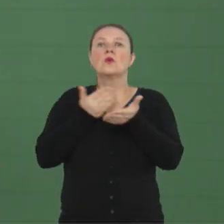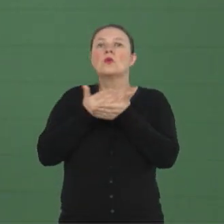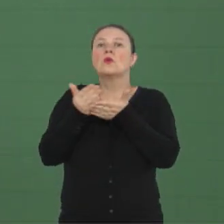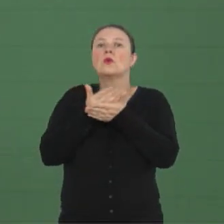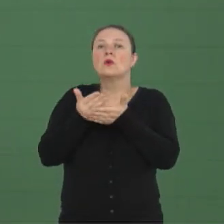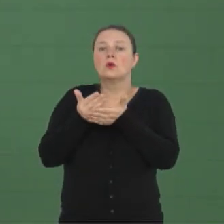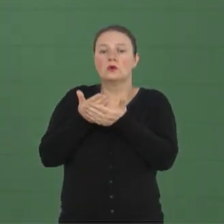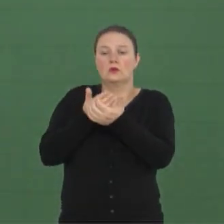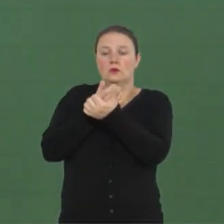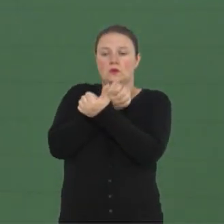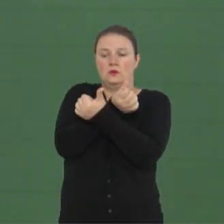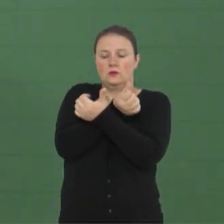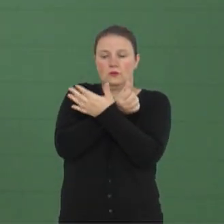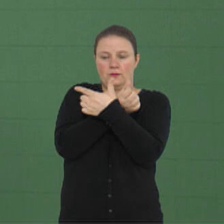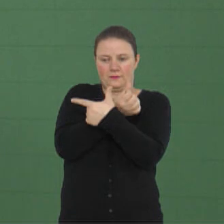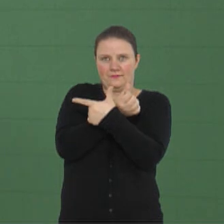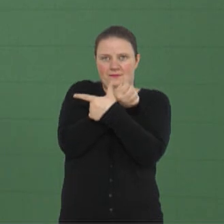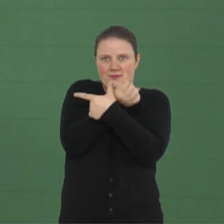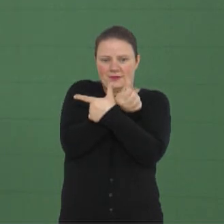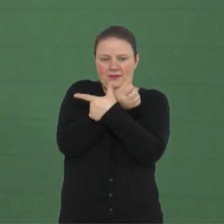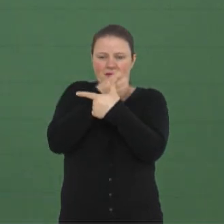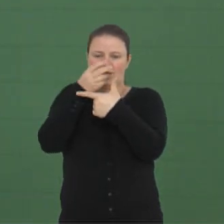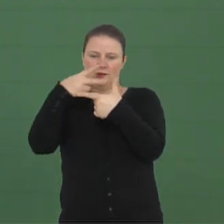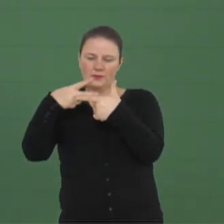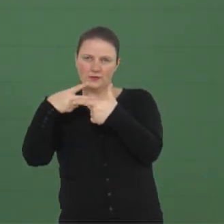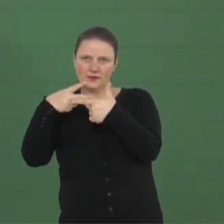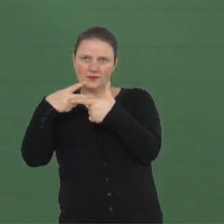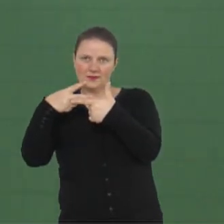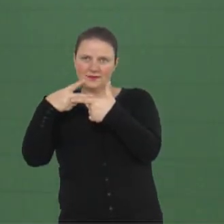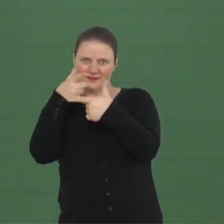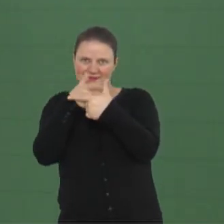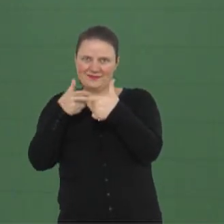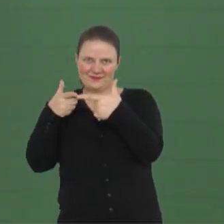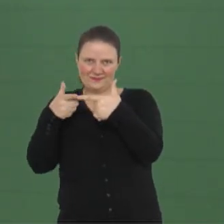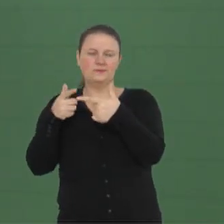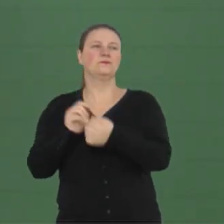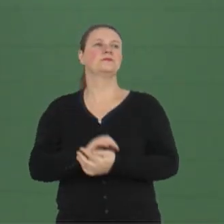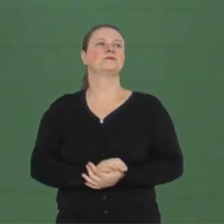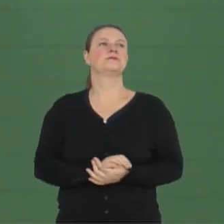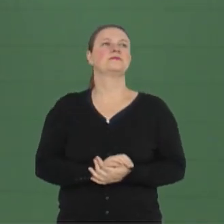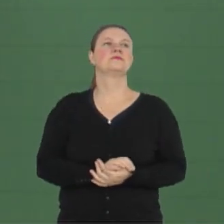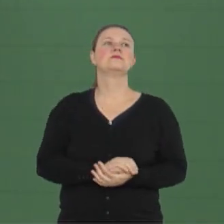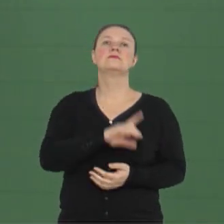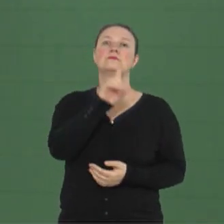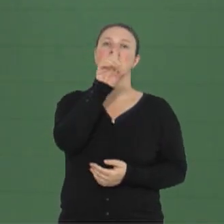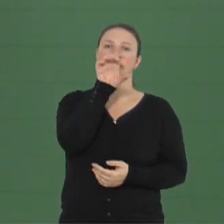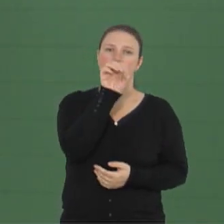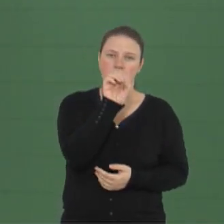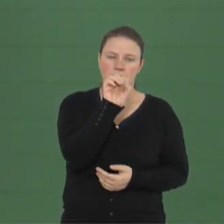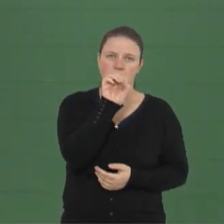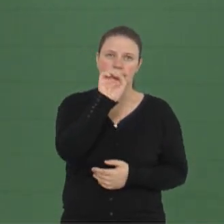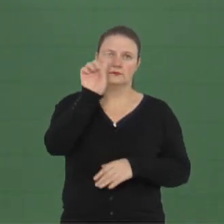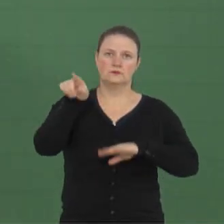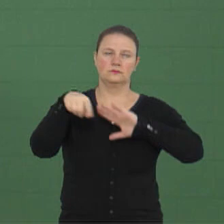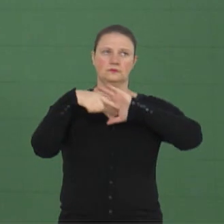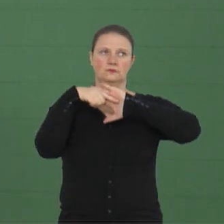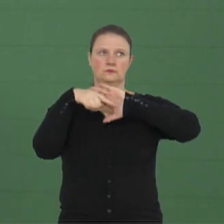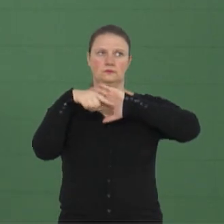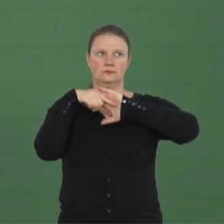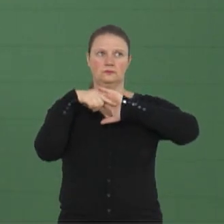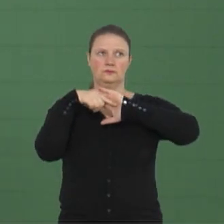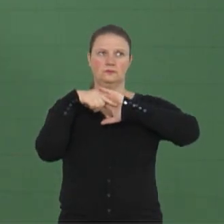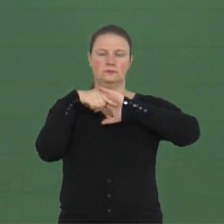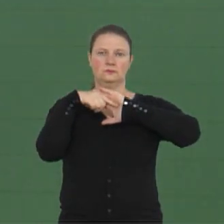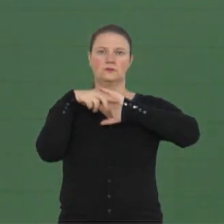6 por 2. E o restante nós vamos repetir. Então, veja, 10 menos